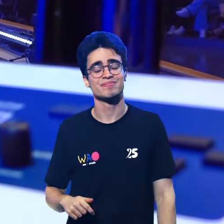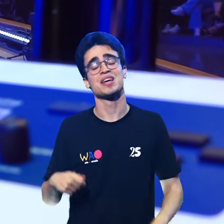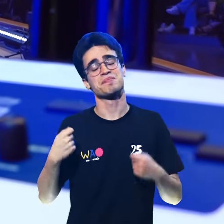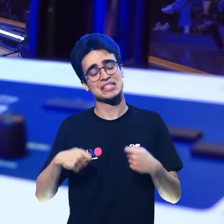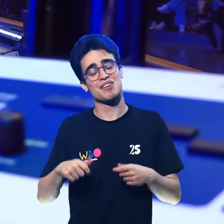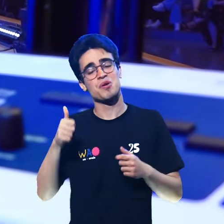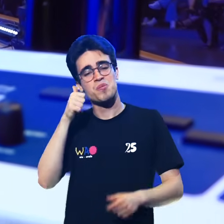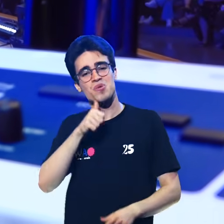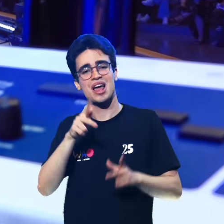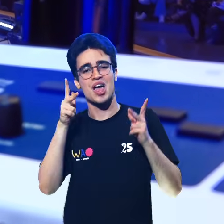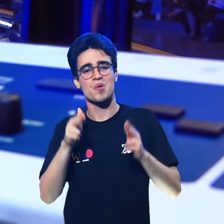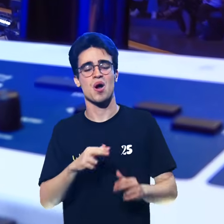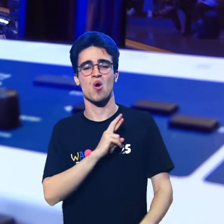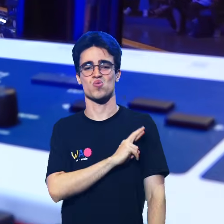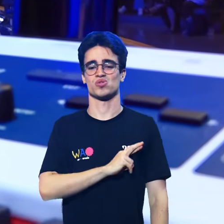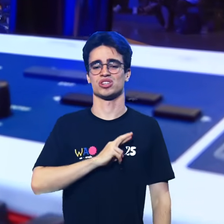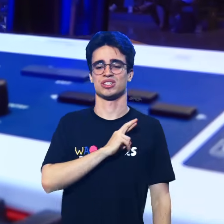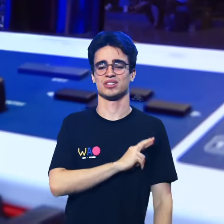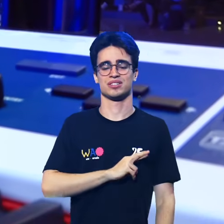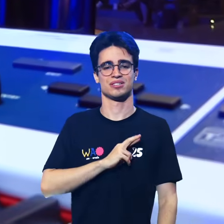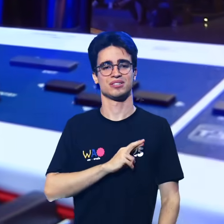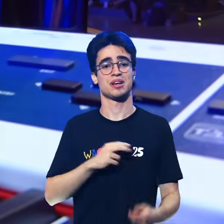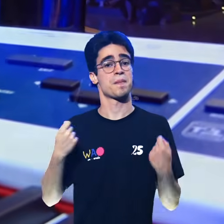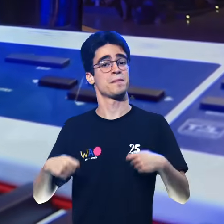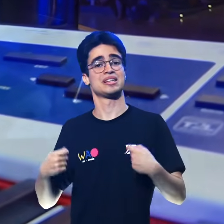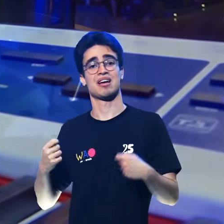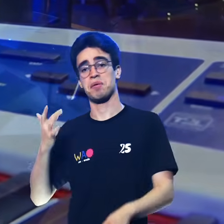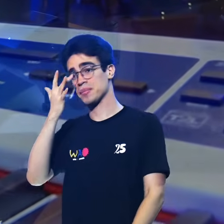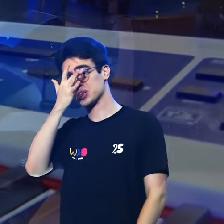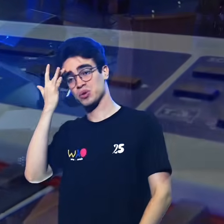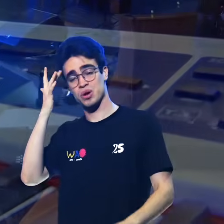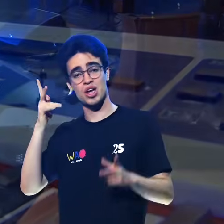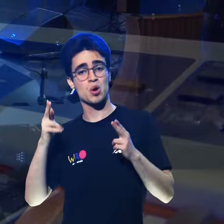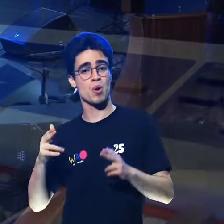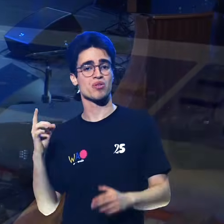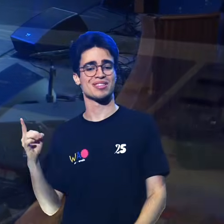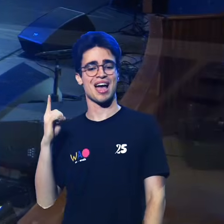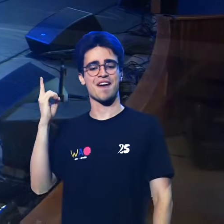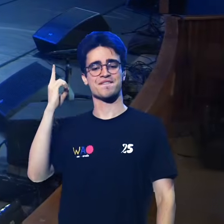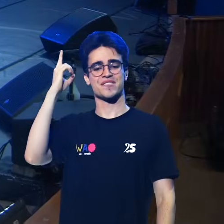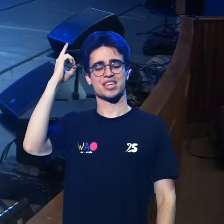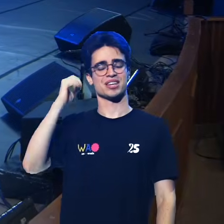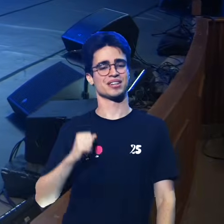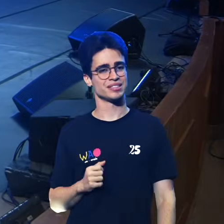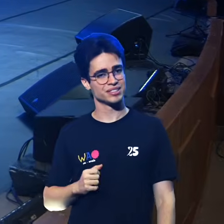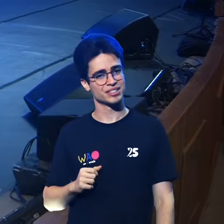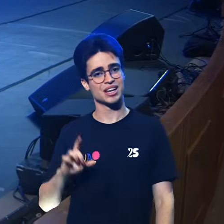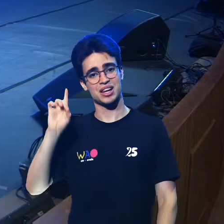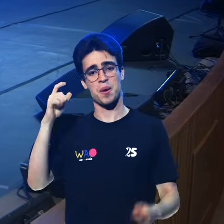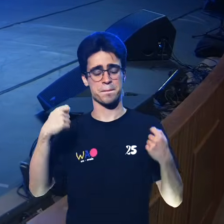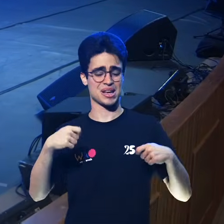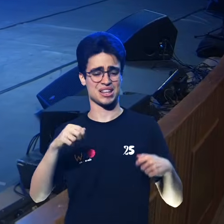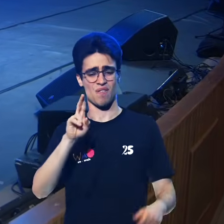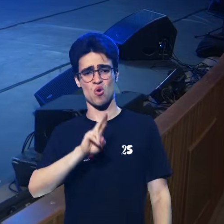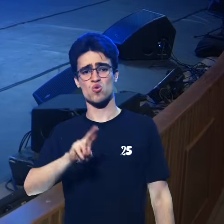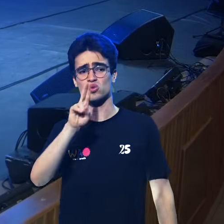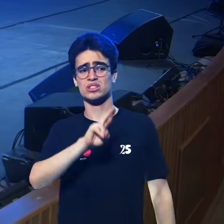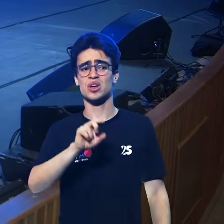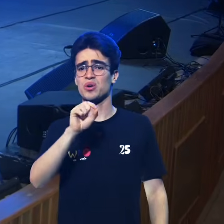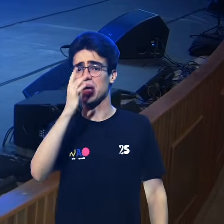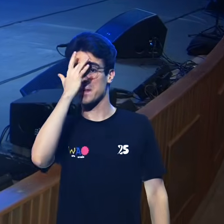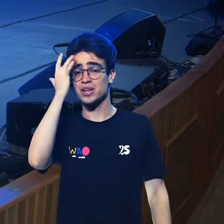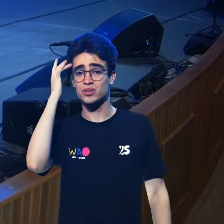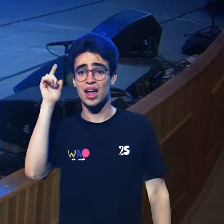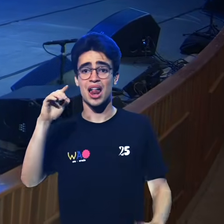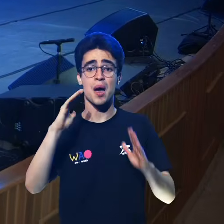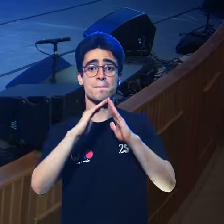Ruth, Ele precisava de um Davi, Ele precisava de alguém que mora